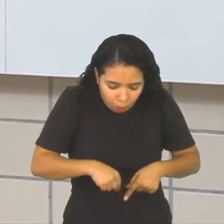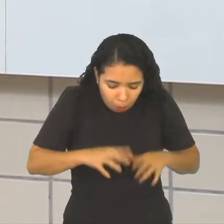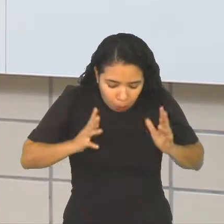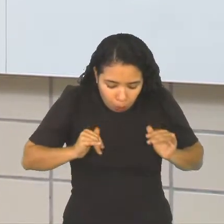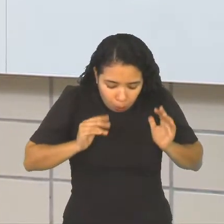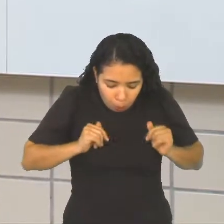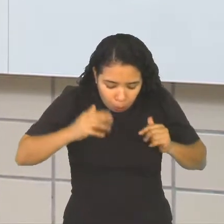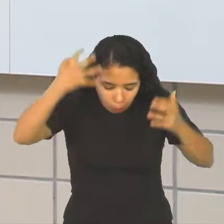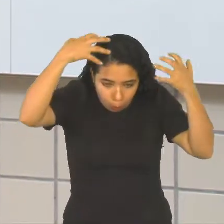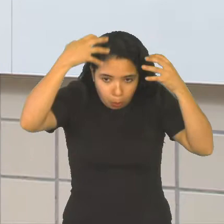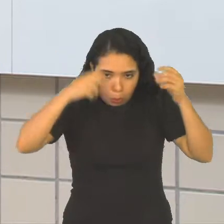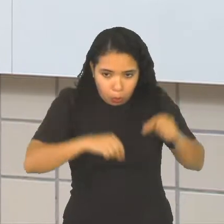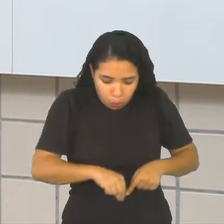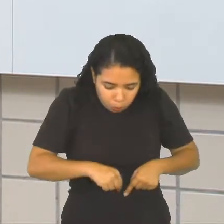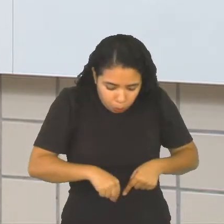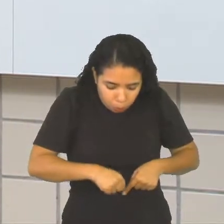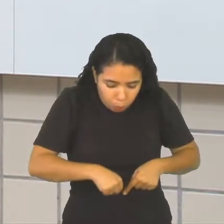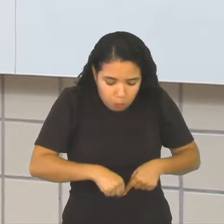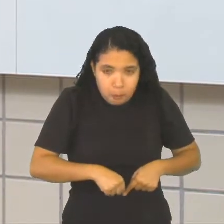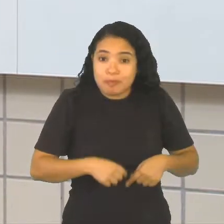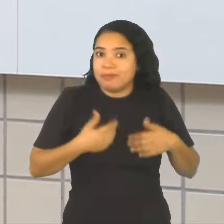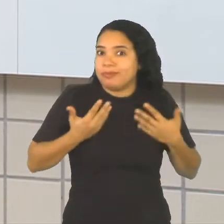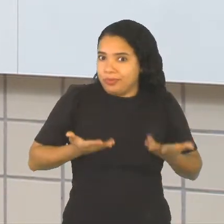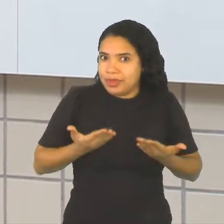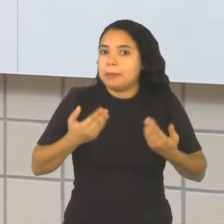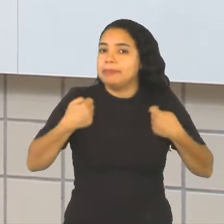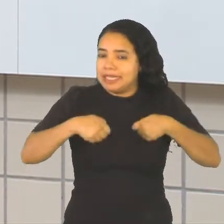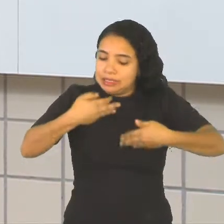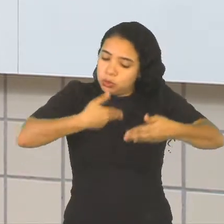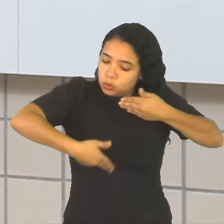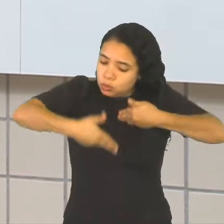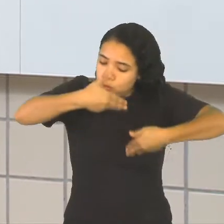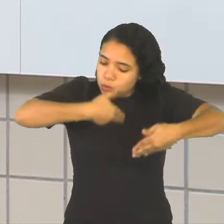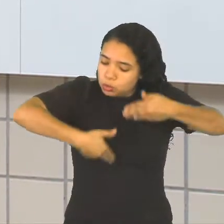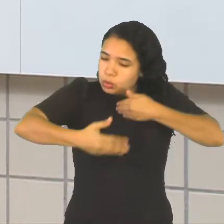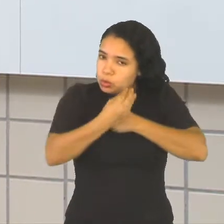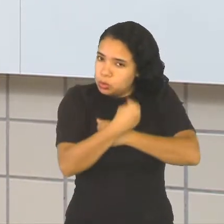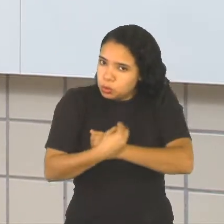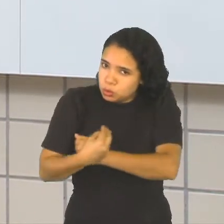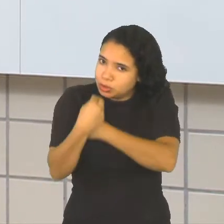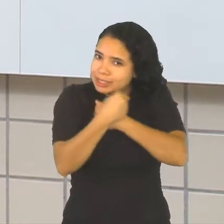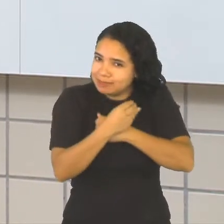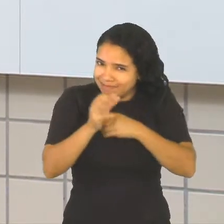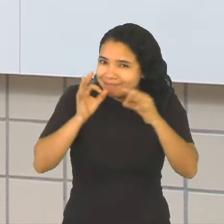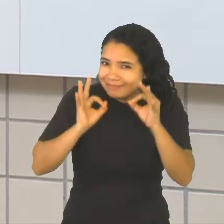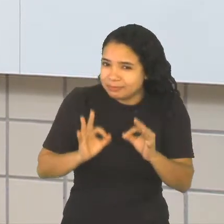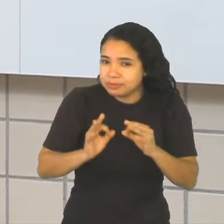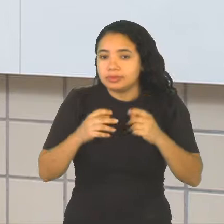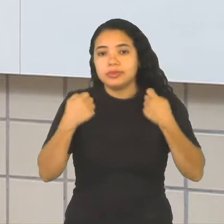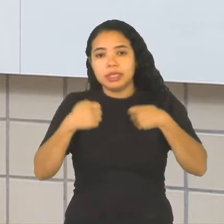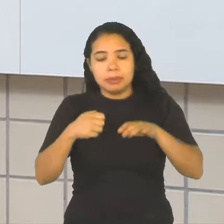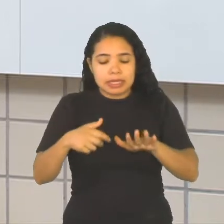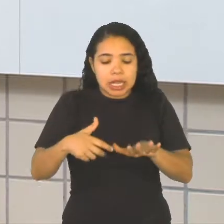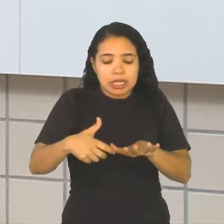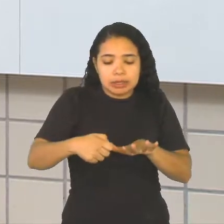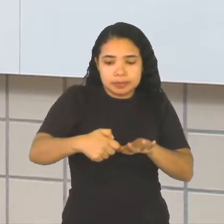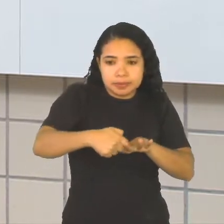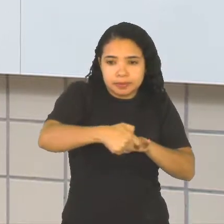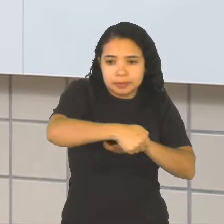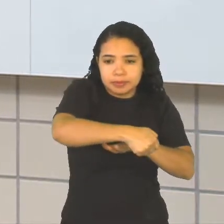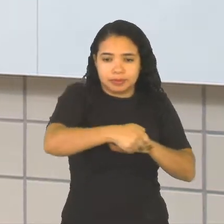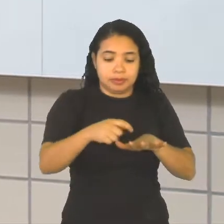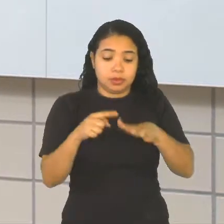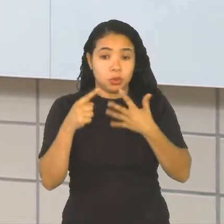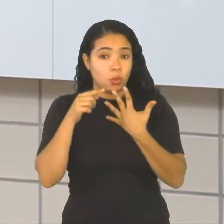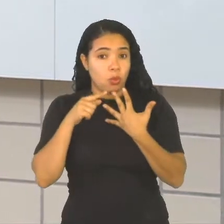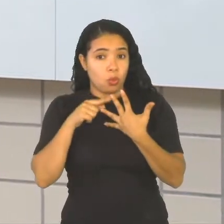se cuidar, né? Além das nossas mãozinhas manterem sempre limpas, as unhas, a gente tem que cuidar o quê? Das outras partes do nosso